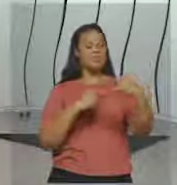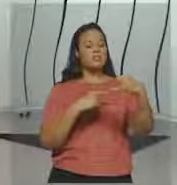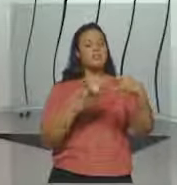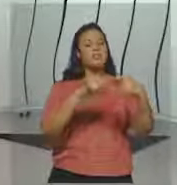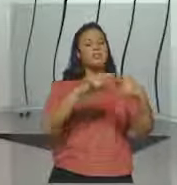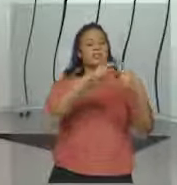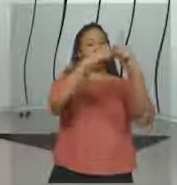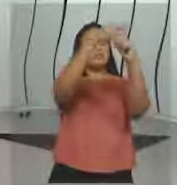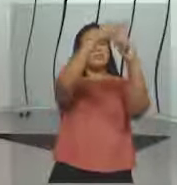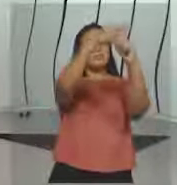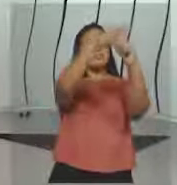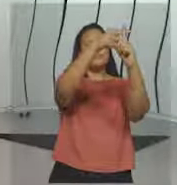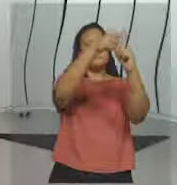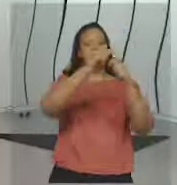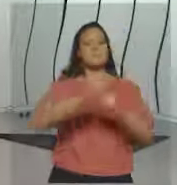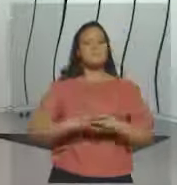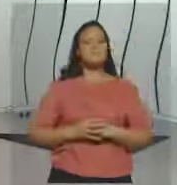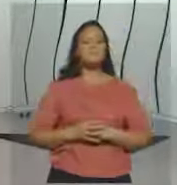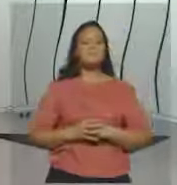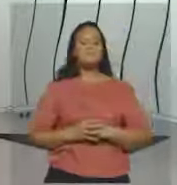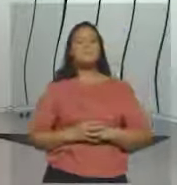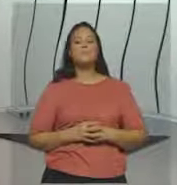Negativo, positivo.